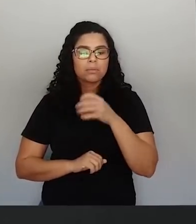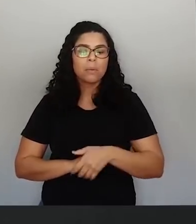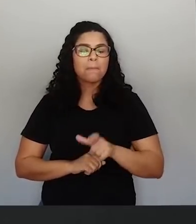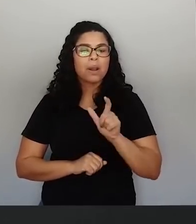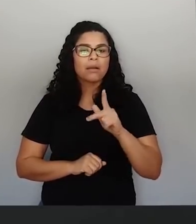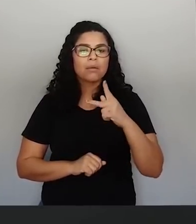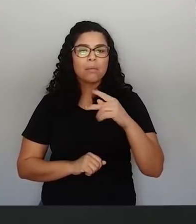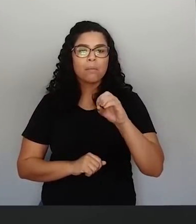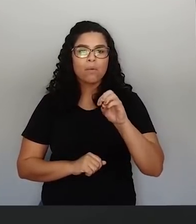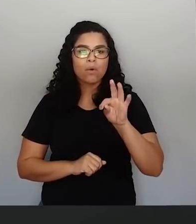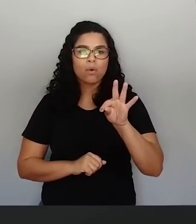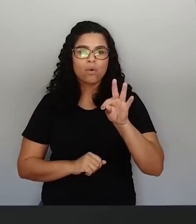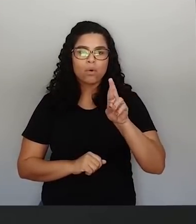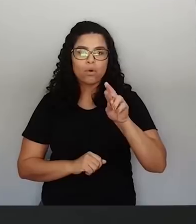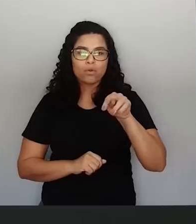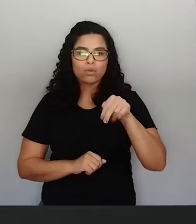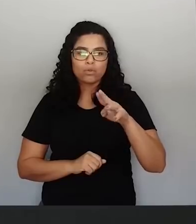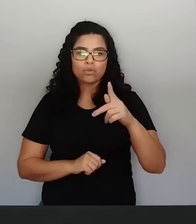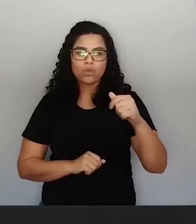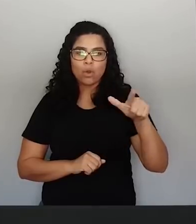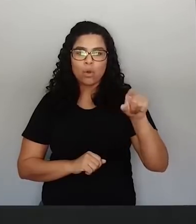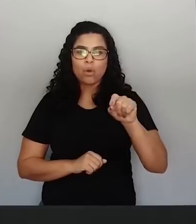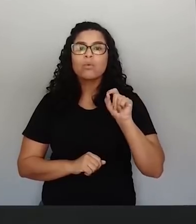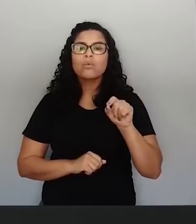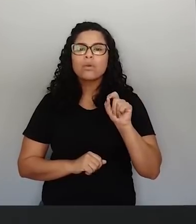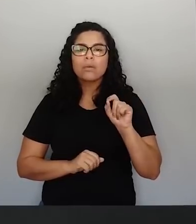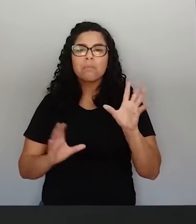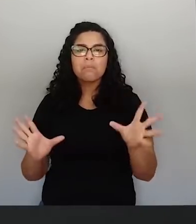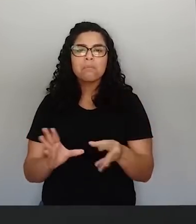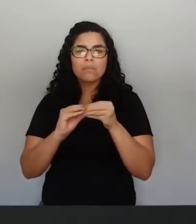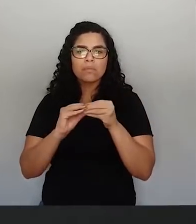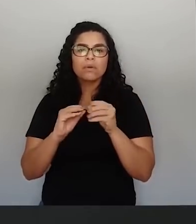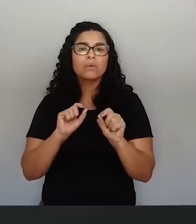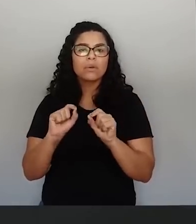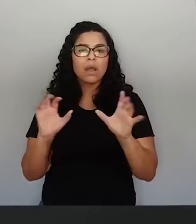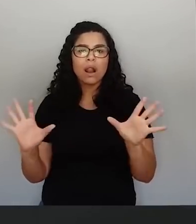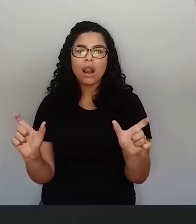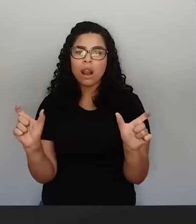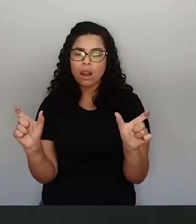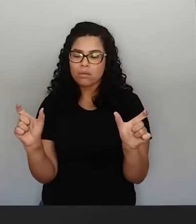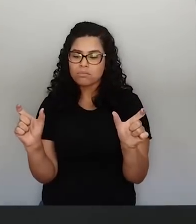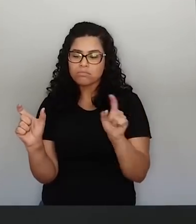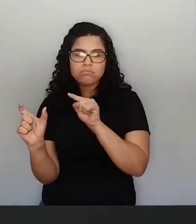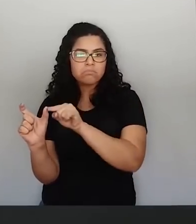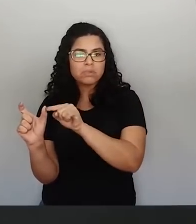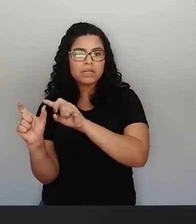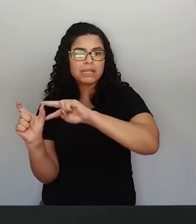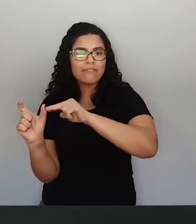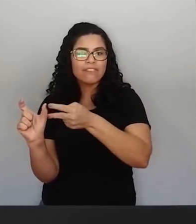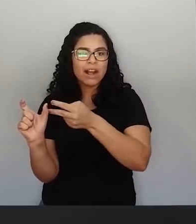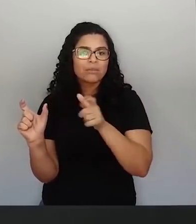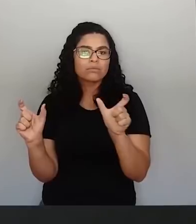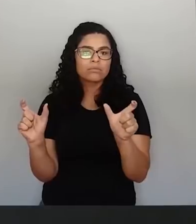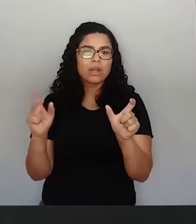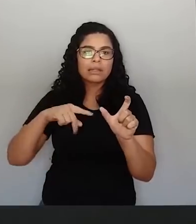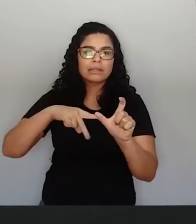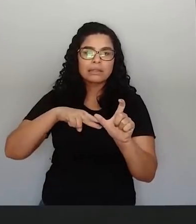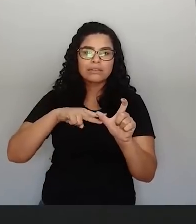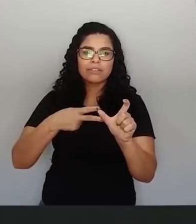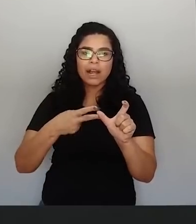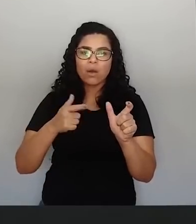gente criou também o verbo deletar, verbos que foram surgindo por conta do contexto de comunicação tecnológica, o contexto favorecido pela internet, pelos